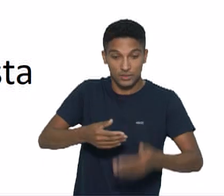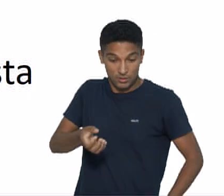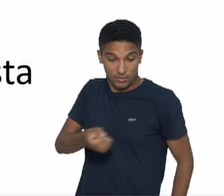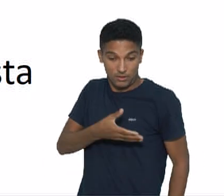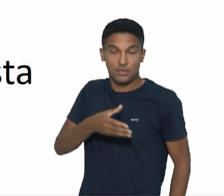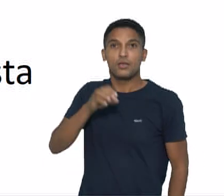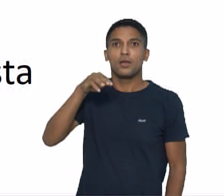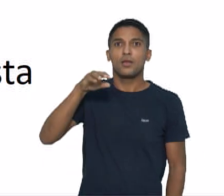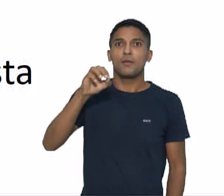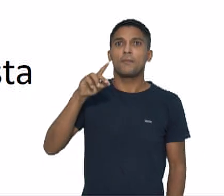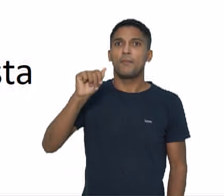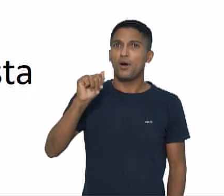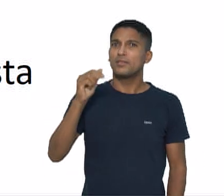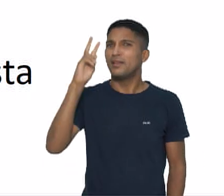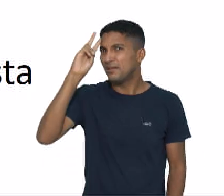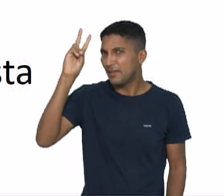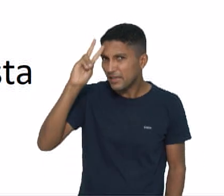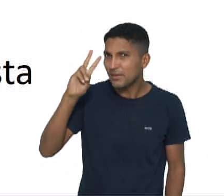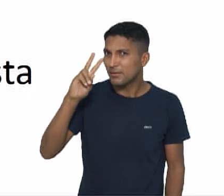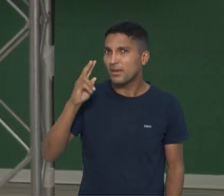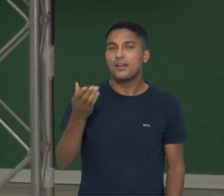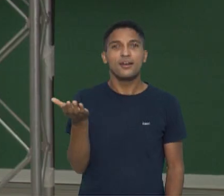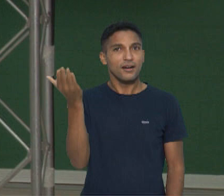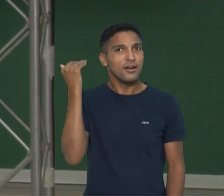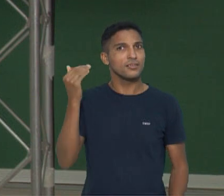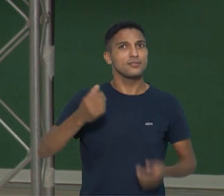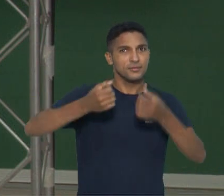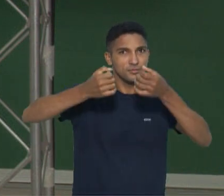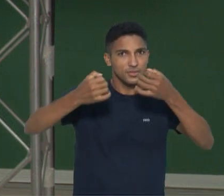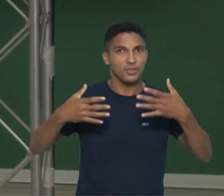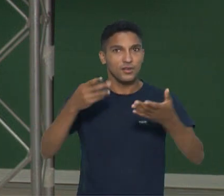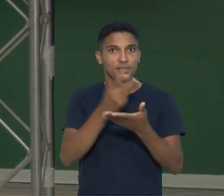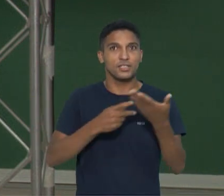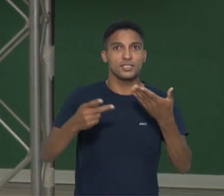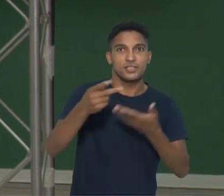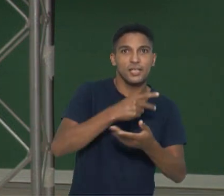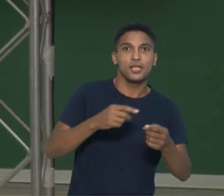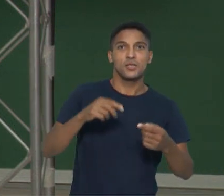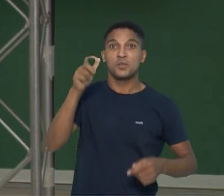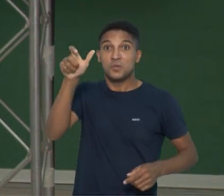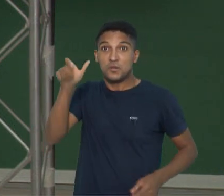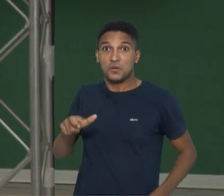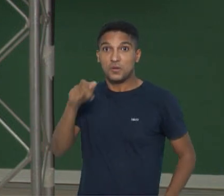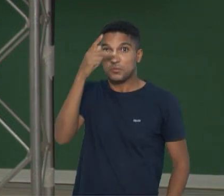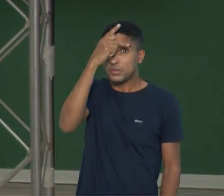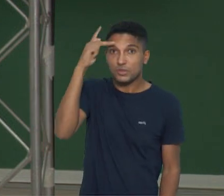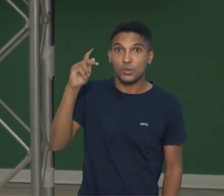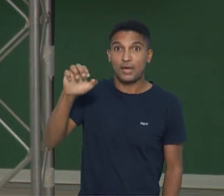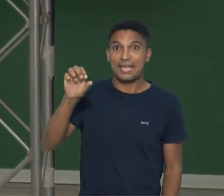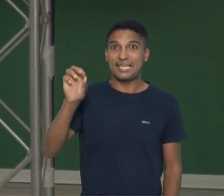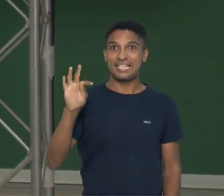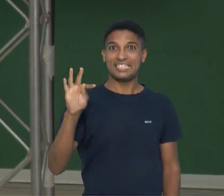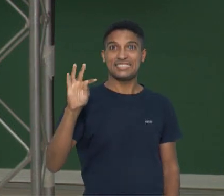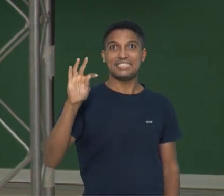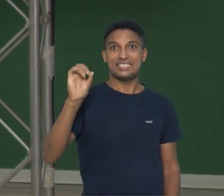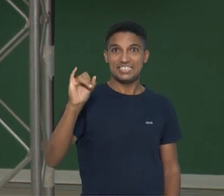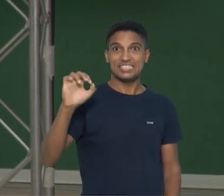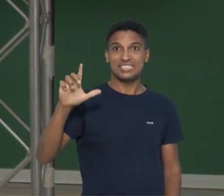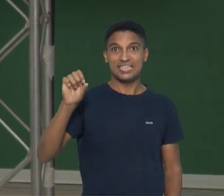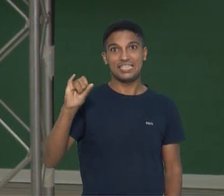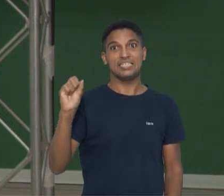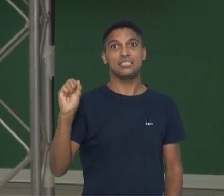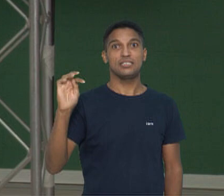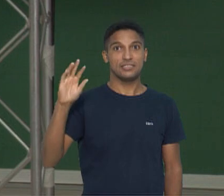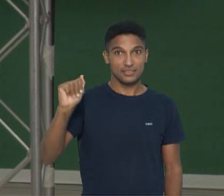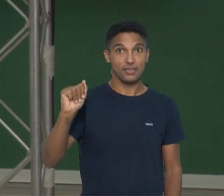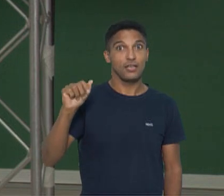disso? Lembram que a gente falou um pouquinho sobre o desenho, sobre o estilista, que é a pessoa que